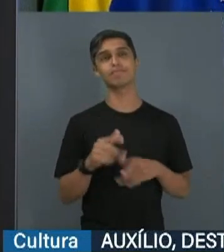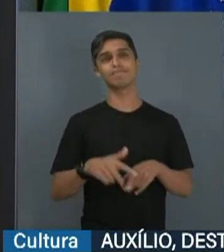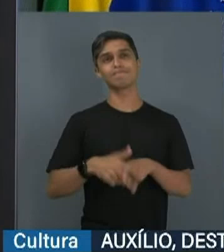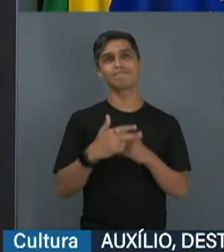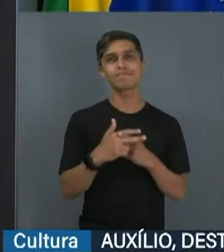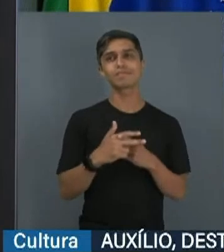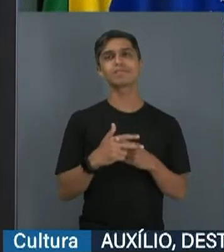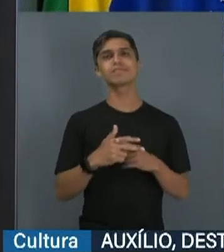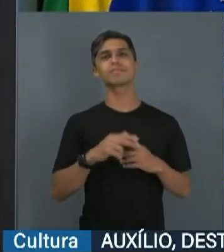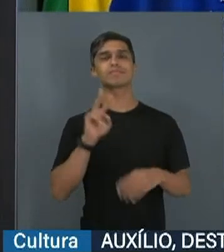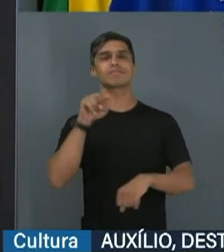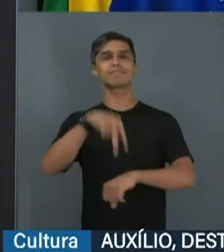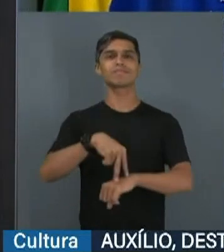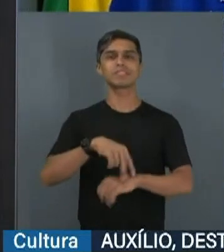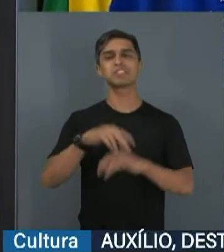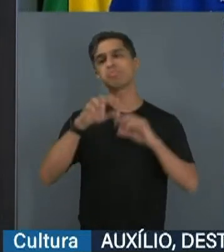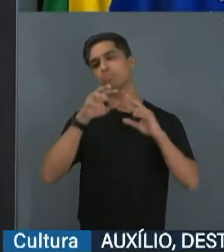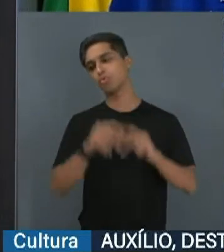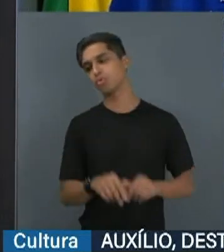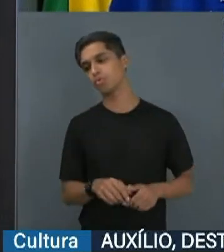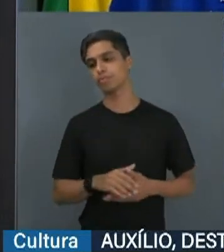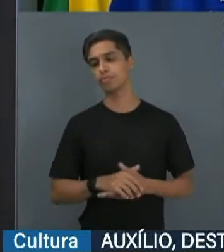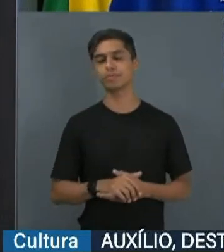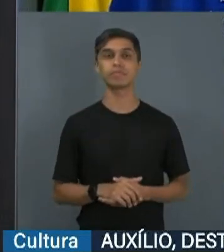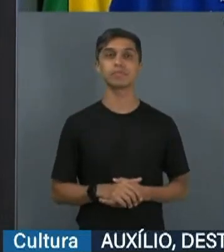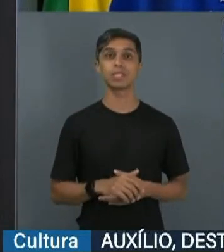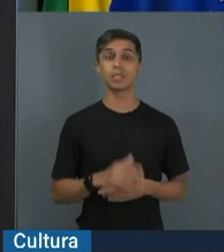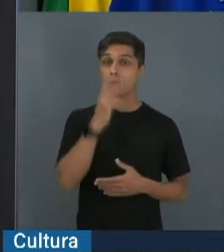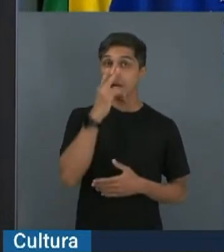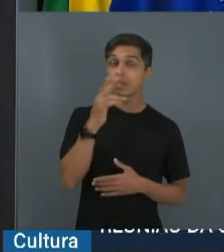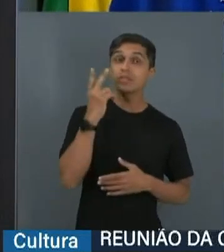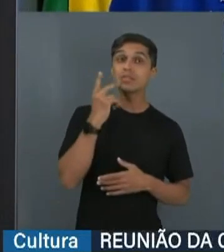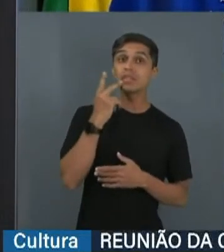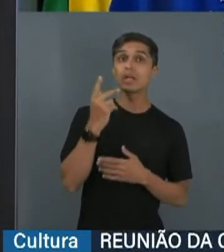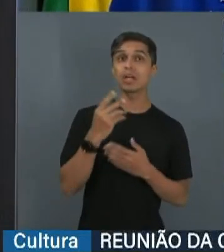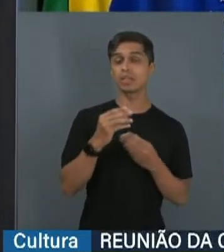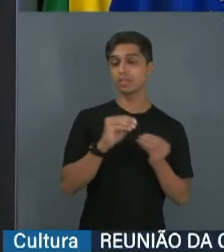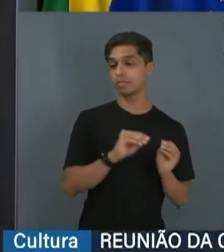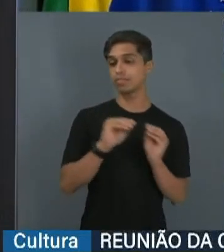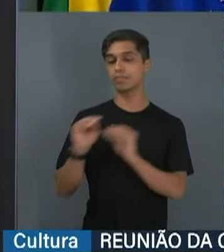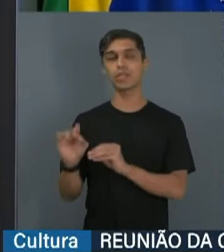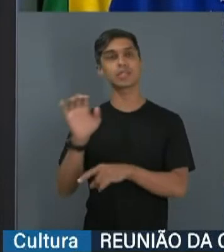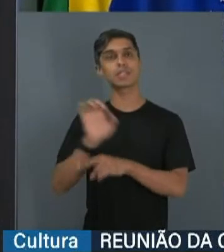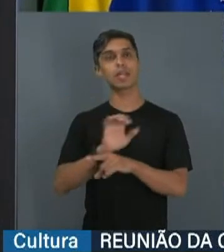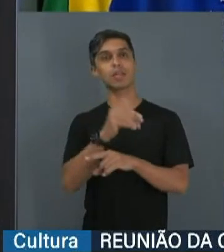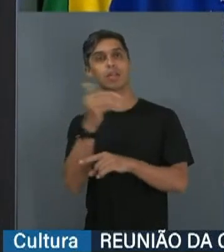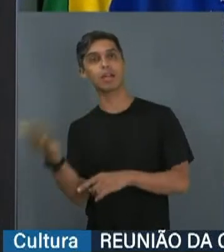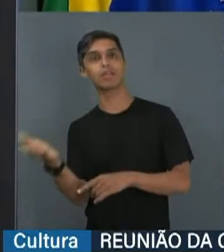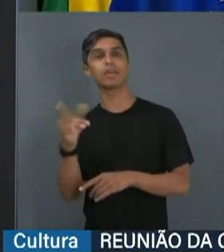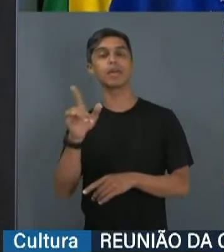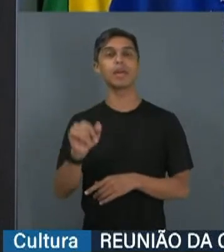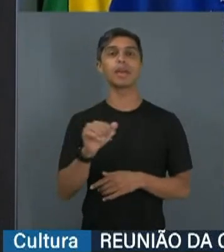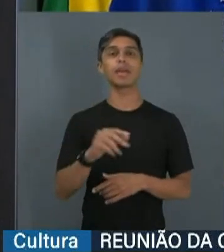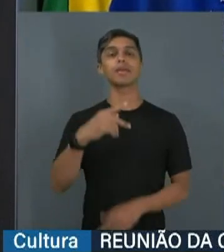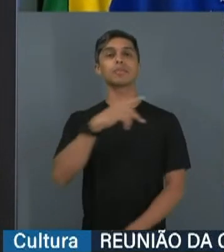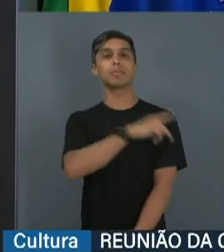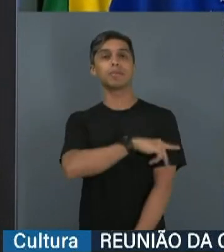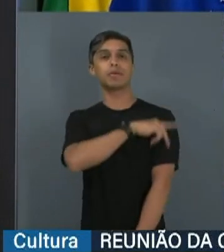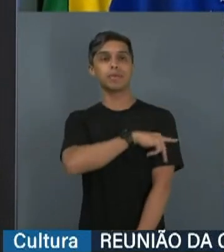reparação, de representação e tudo mais. E parece que o Ceará exportou para o estado vizinho, que é o estado do